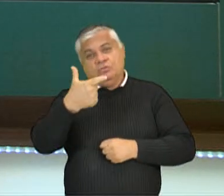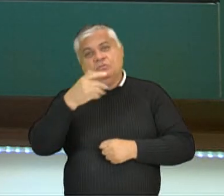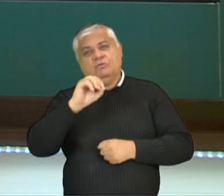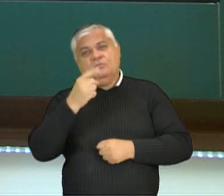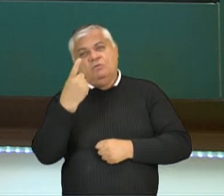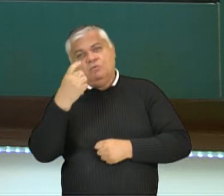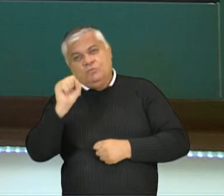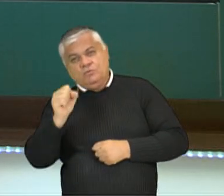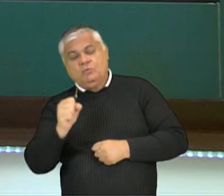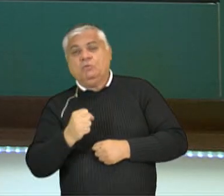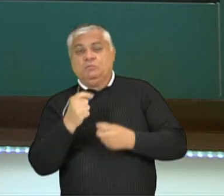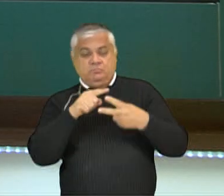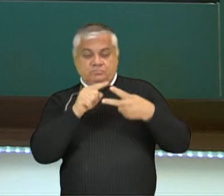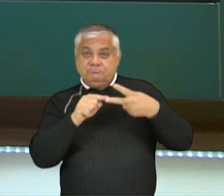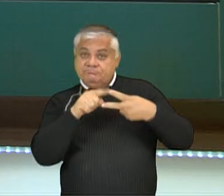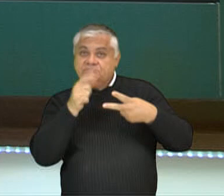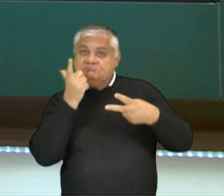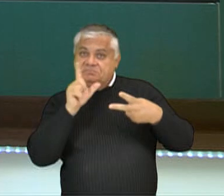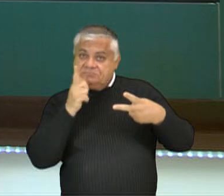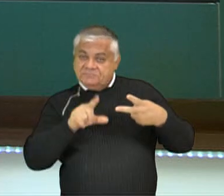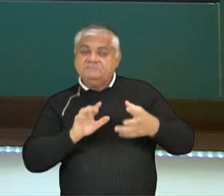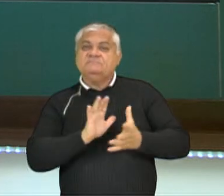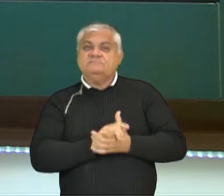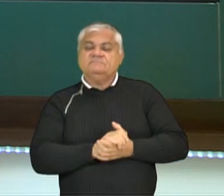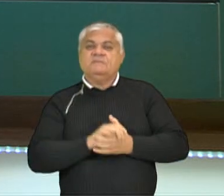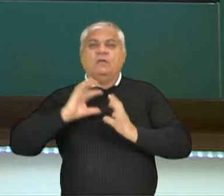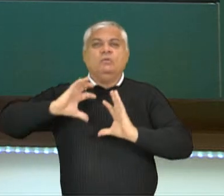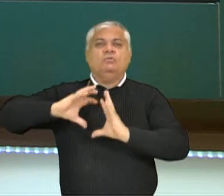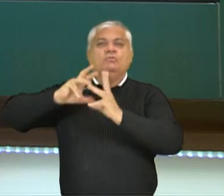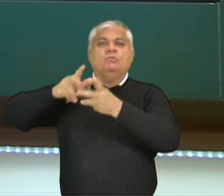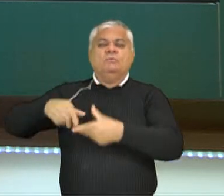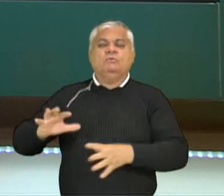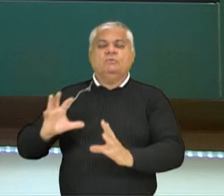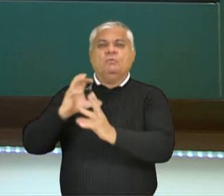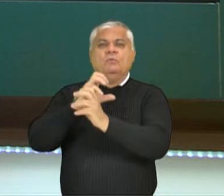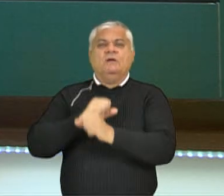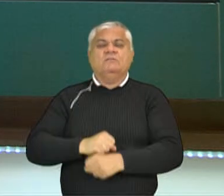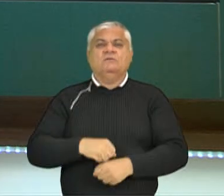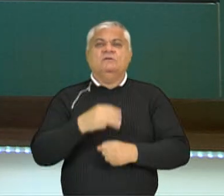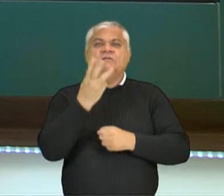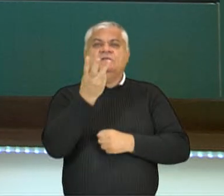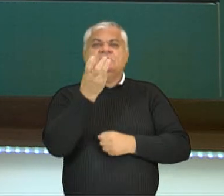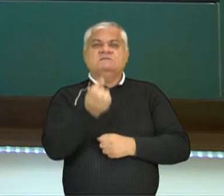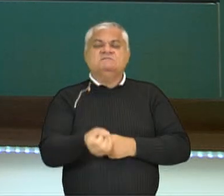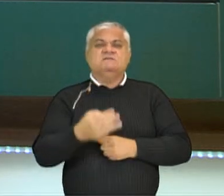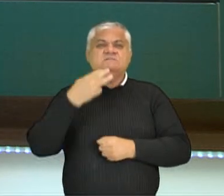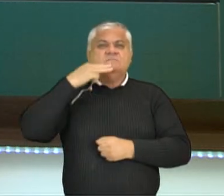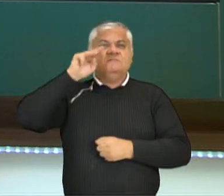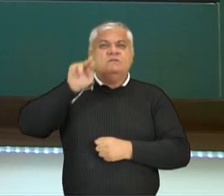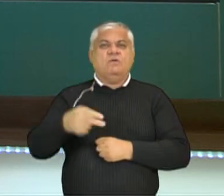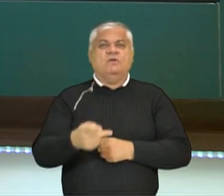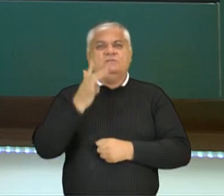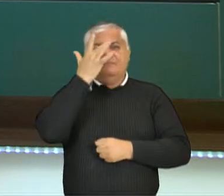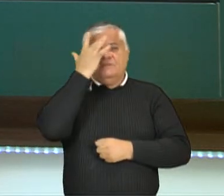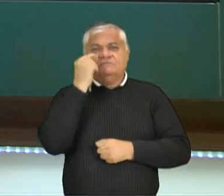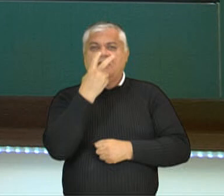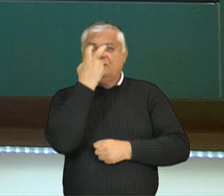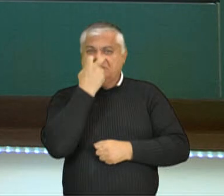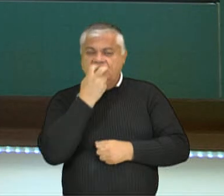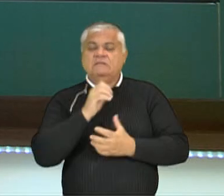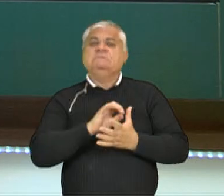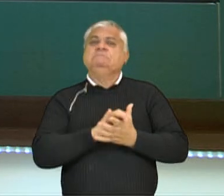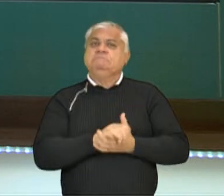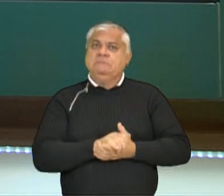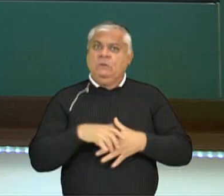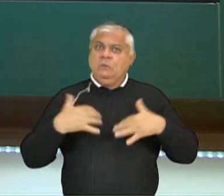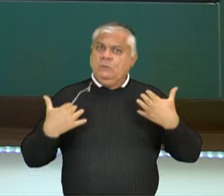esses números aí. No mundo, são aproximadamente 36 milhões de pessoas cegas. Uma informação, uma